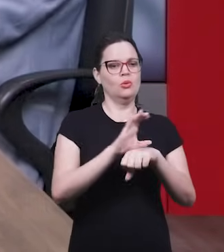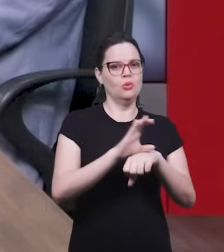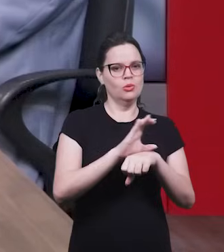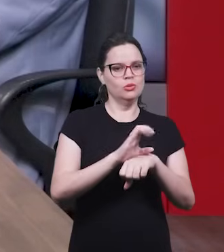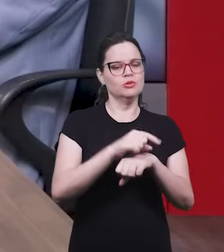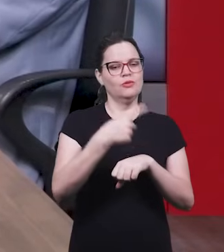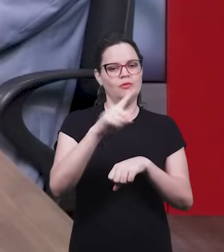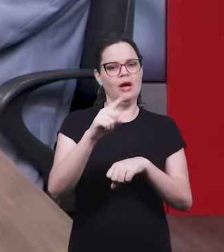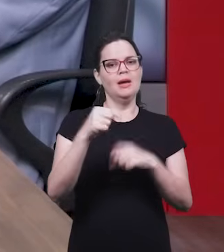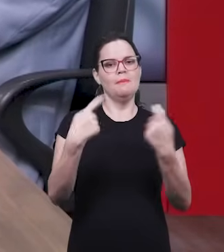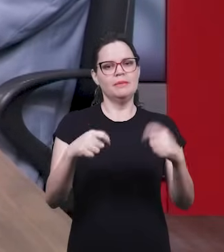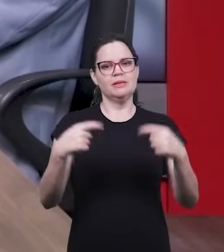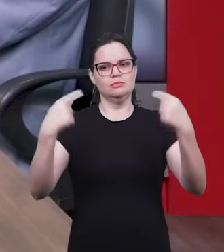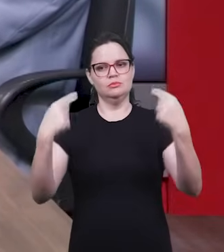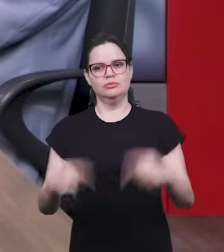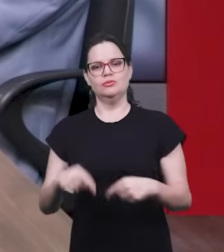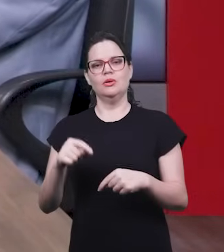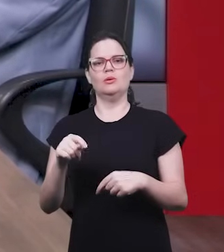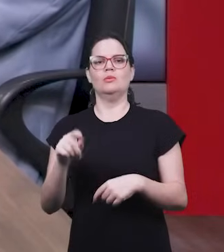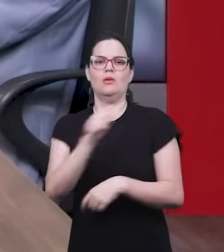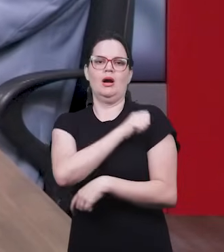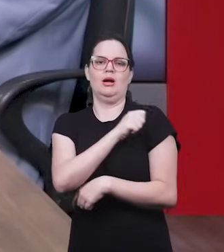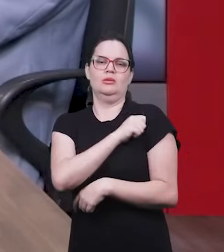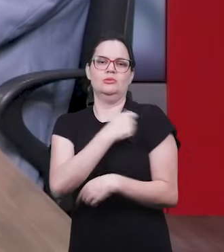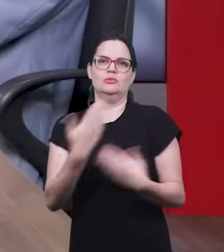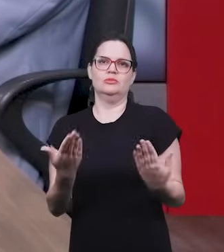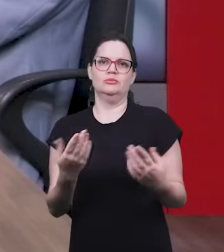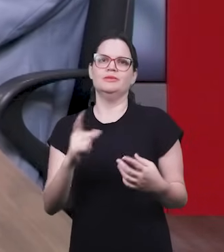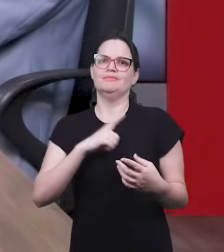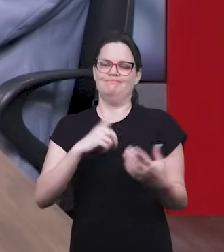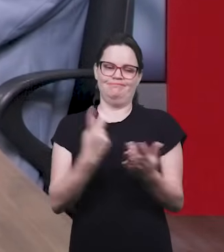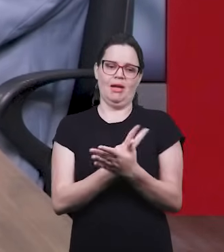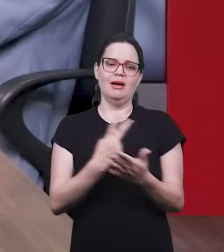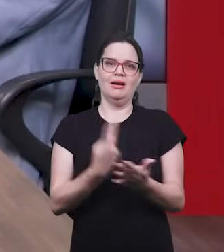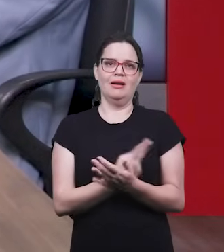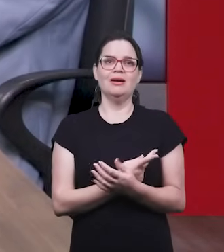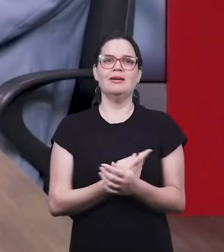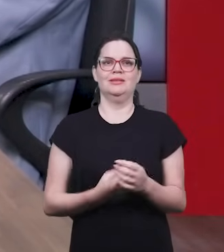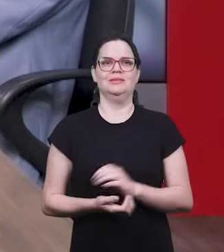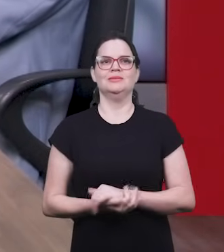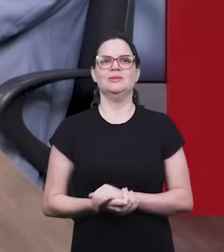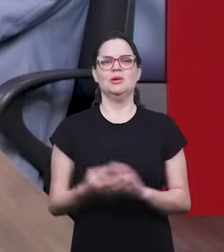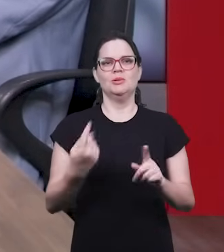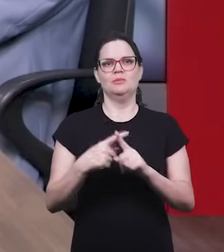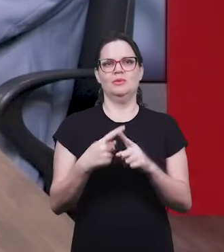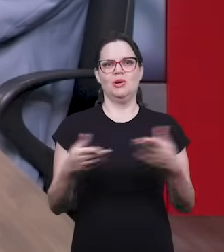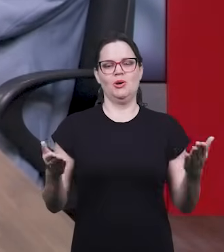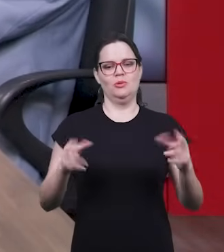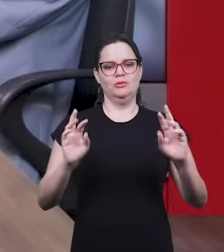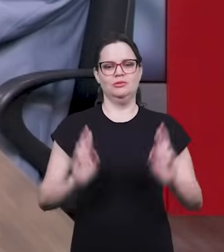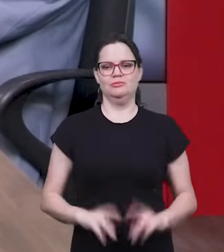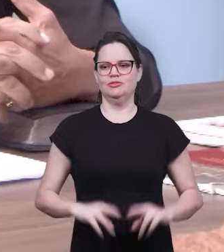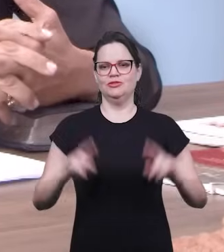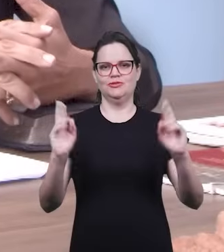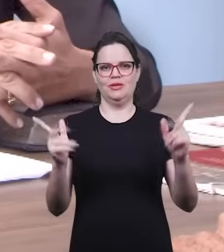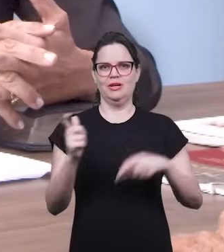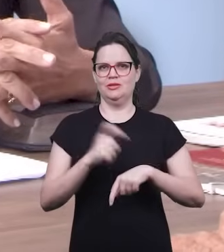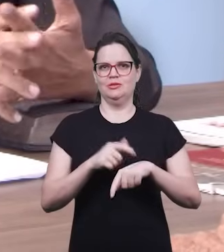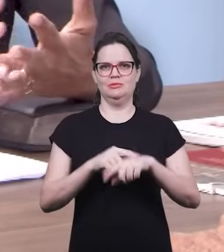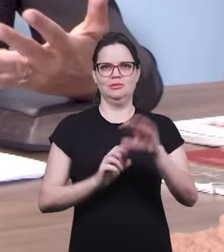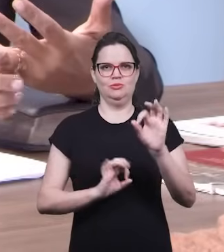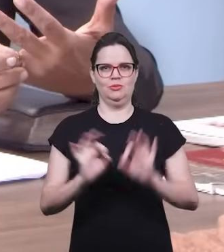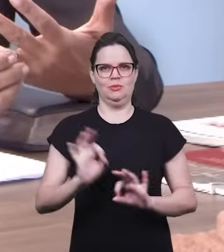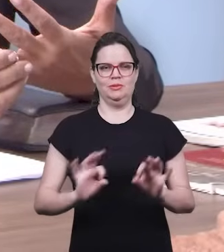com o aluno que saiu ontem. Um erro gravíssimo. É, um outro tempo mesmo de organização, né,